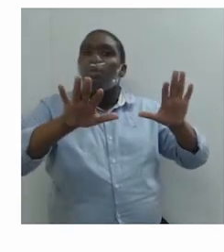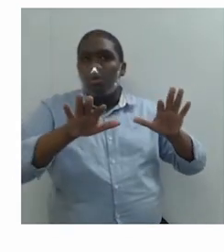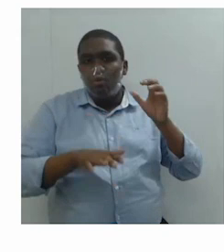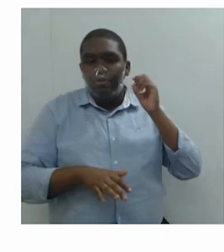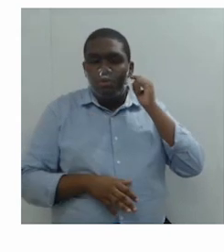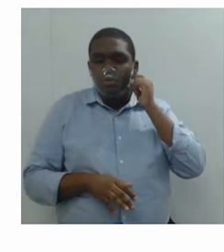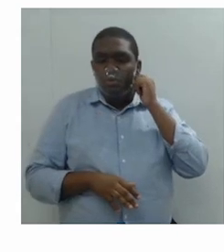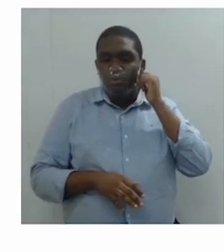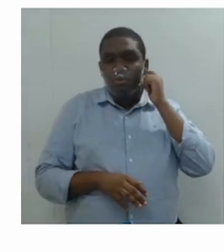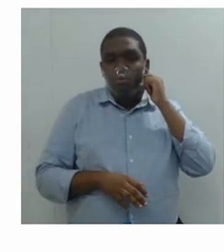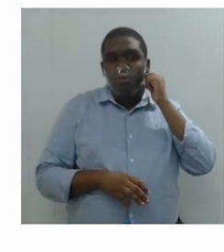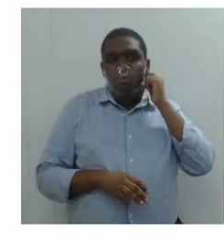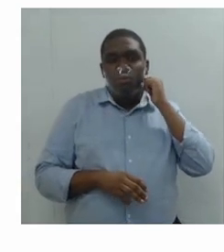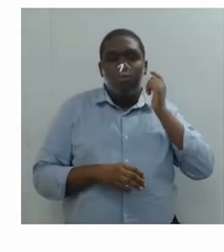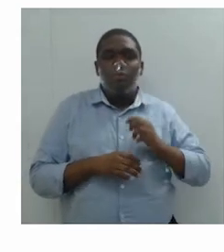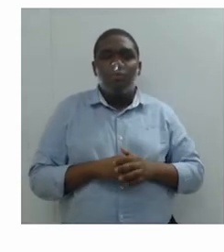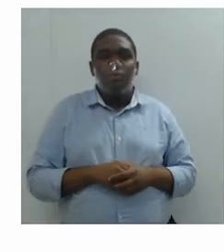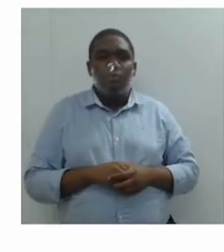naturais.